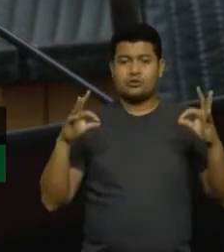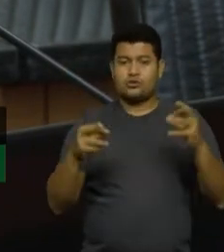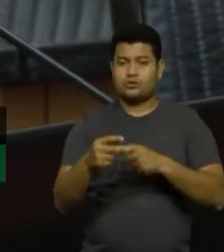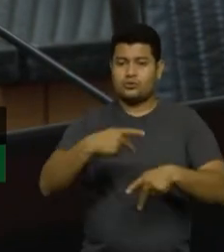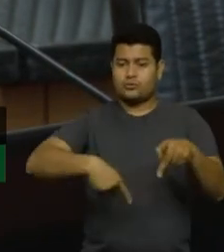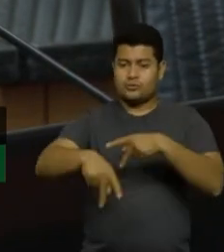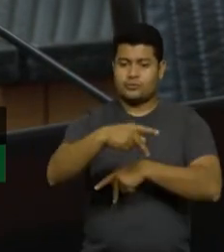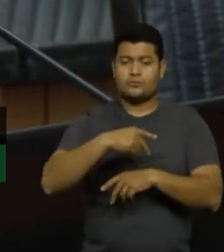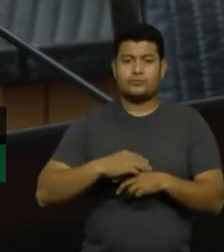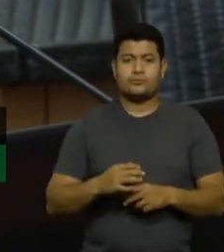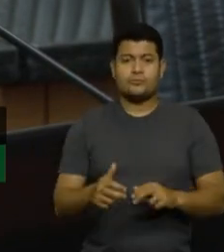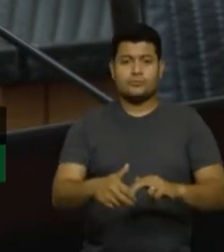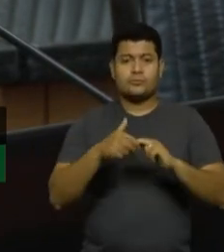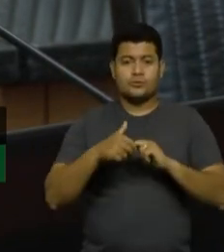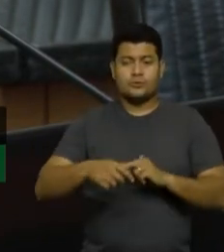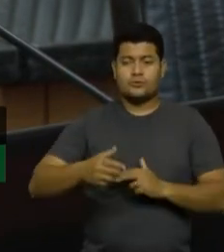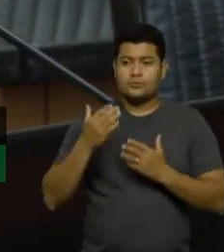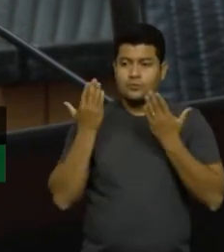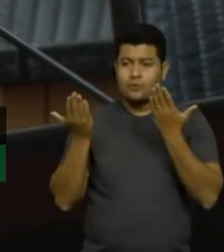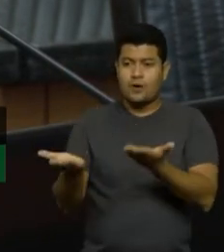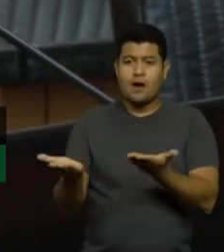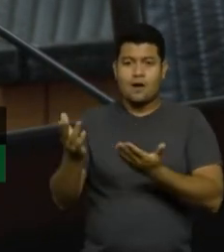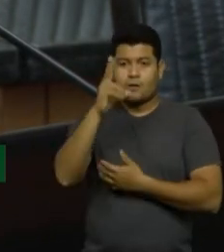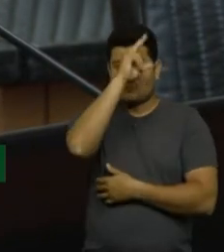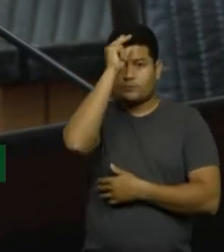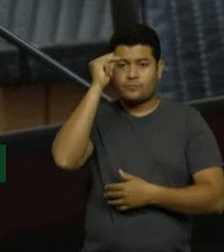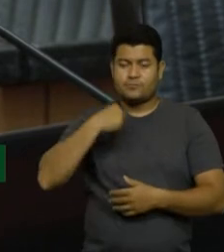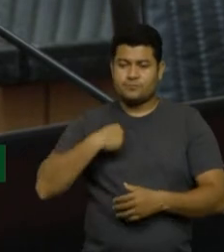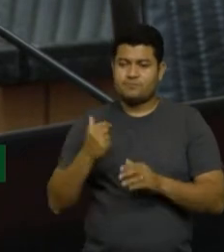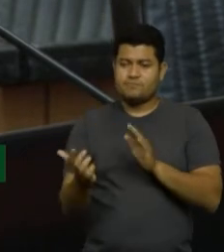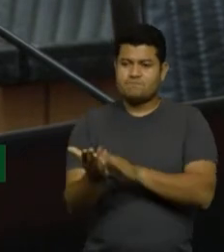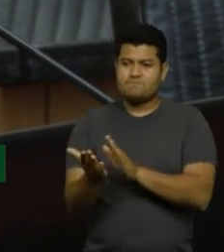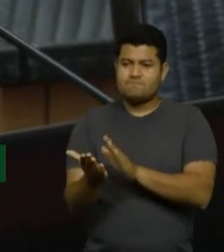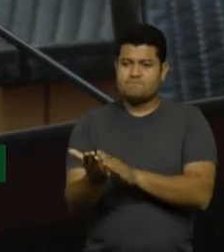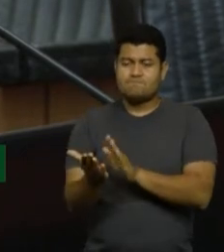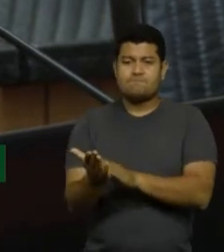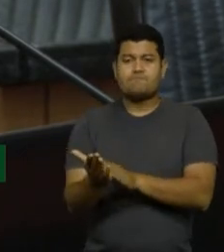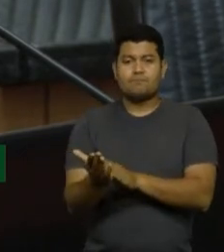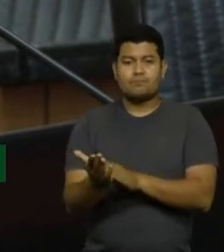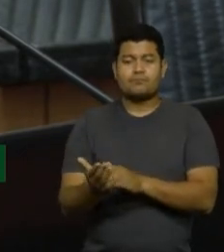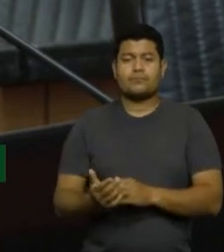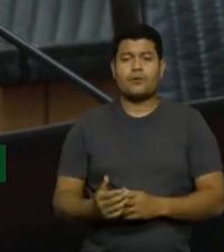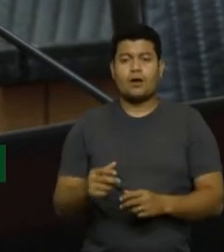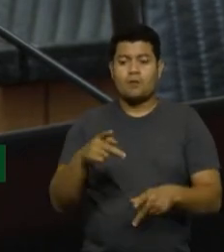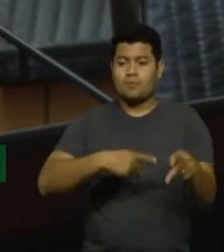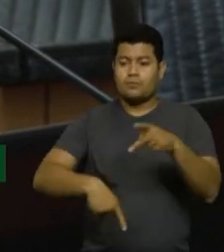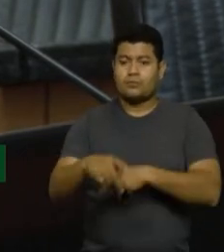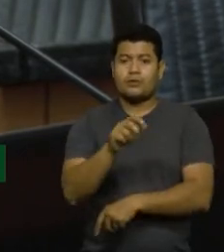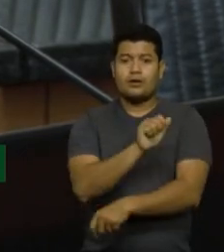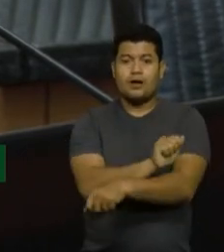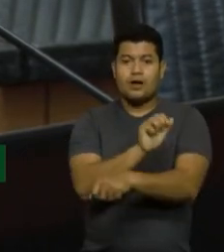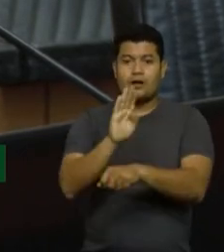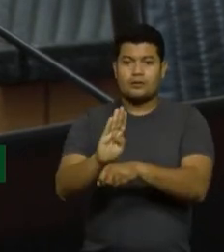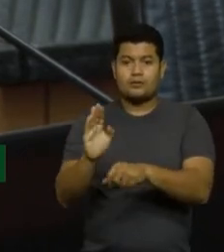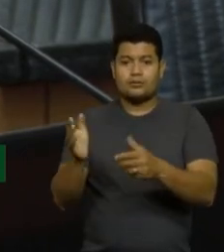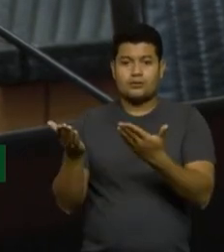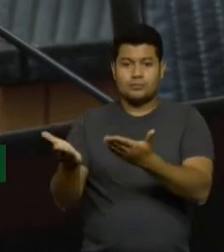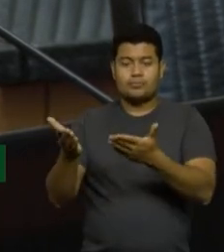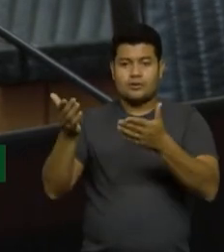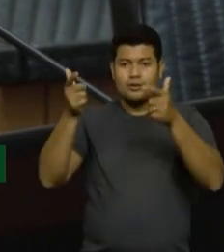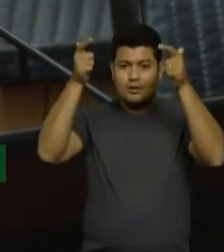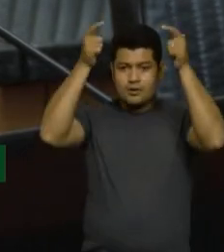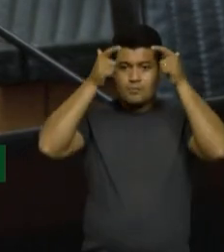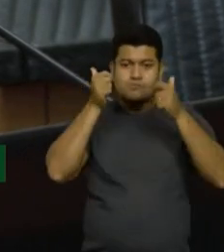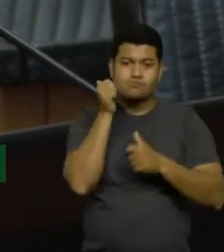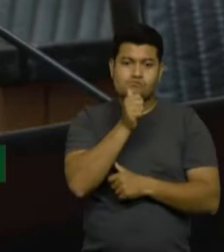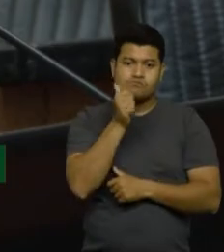isso, eu rendo aqui, prefeito, as minhas homenagens ao povo de Bedão Batista, às nossas rainhas, princesas,